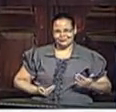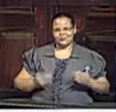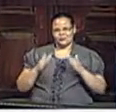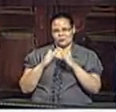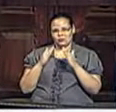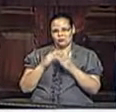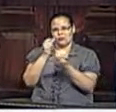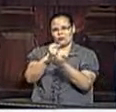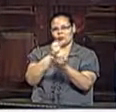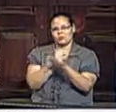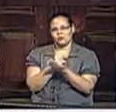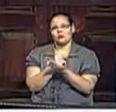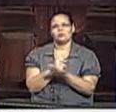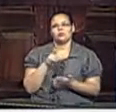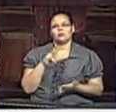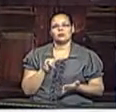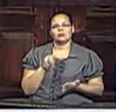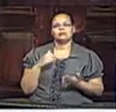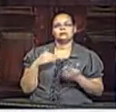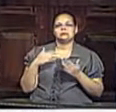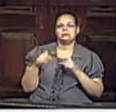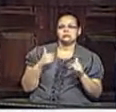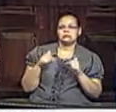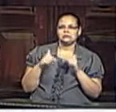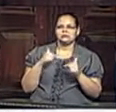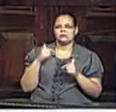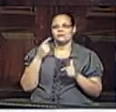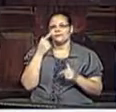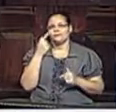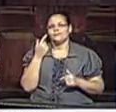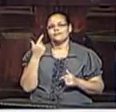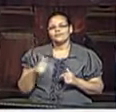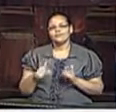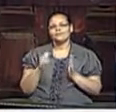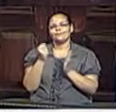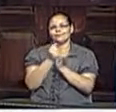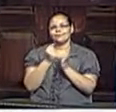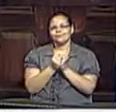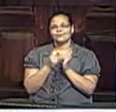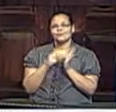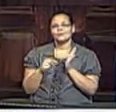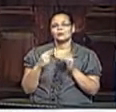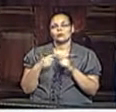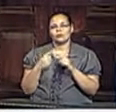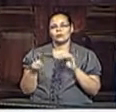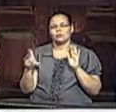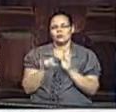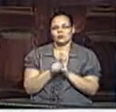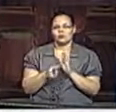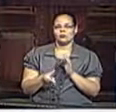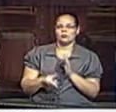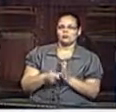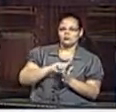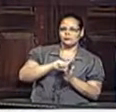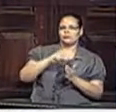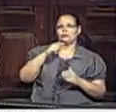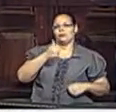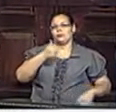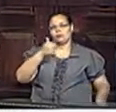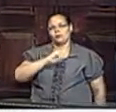ensejar uma enorme trabalheira para fazer as retificações, pois a lei retroage a 1º de janeiro. E a mesma